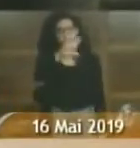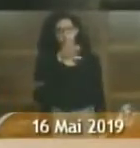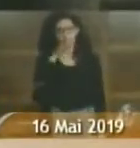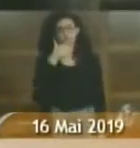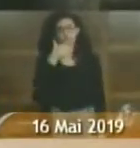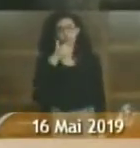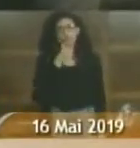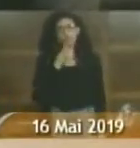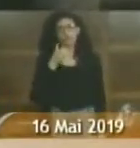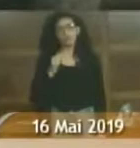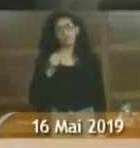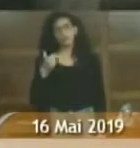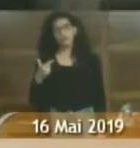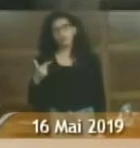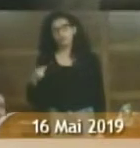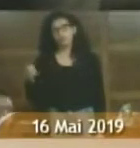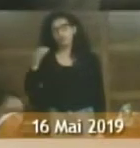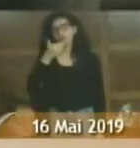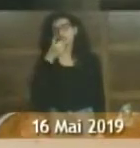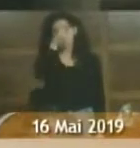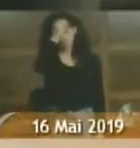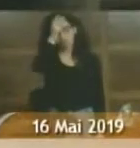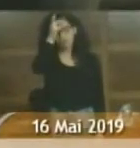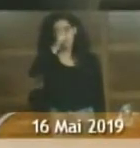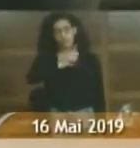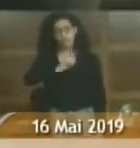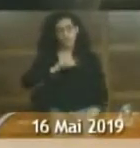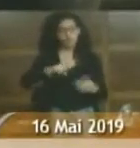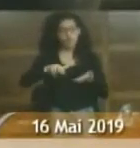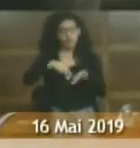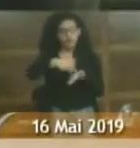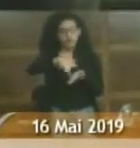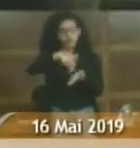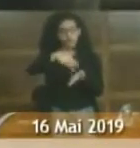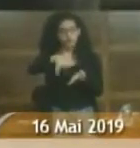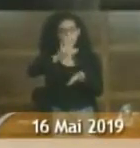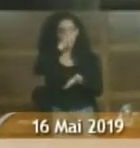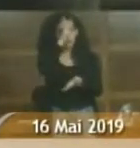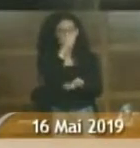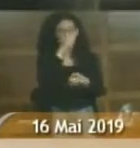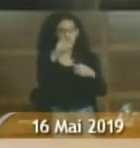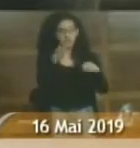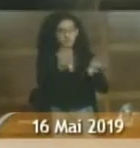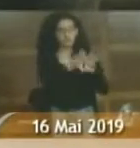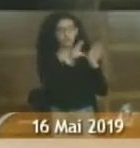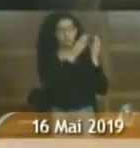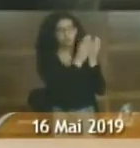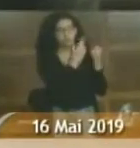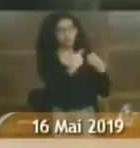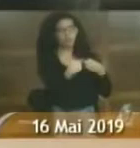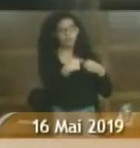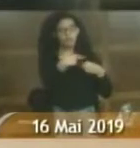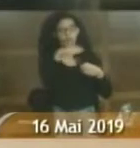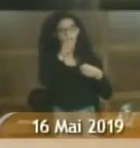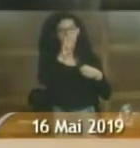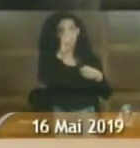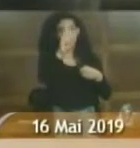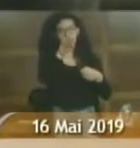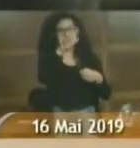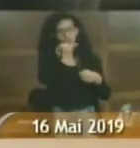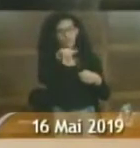número 189, indicando ao prefeito municipal a implantação de aulas de zumba gratuitas para a comunidade no bairro Bonfim. Indicação